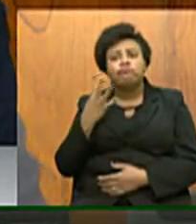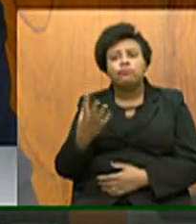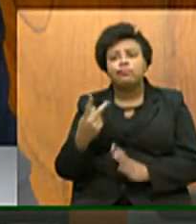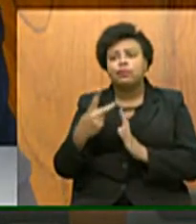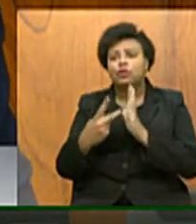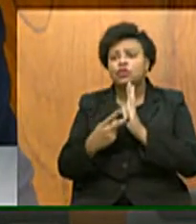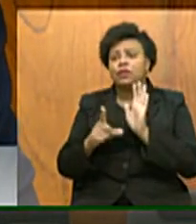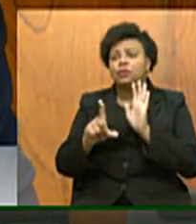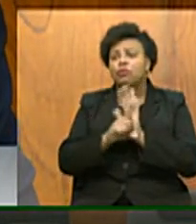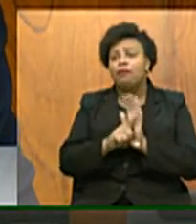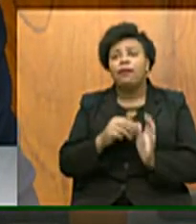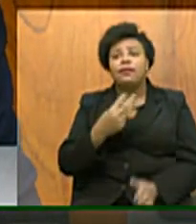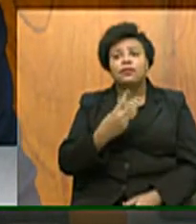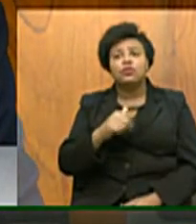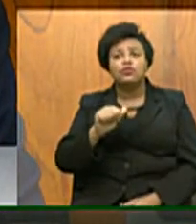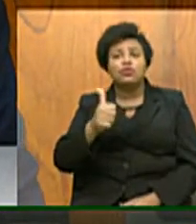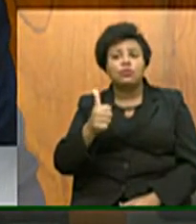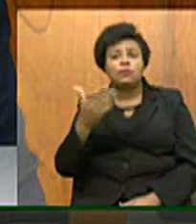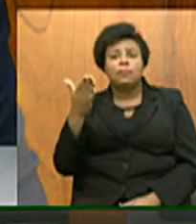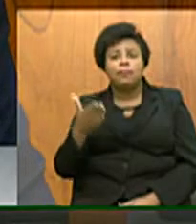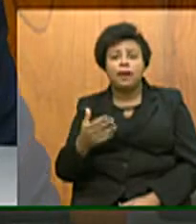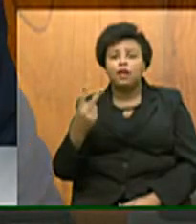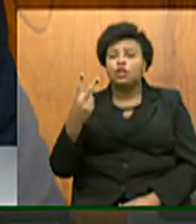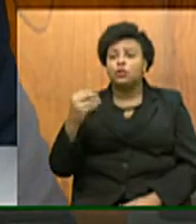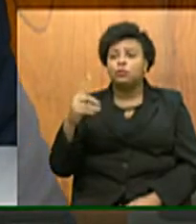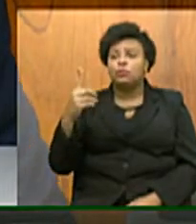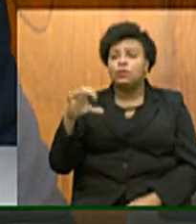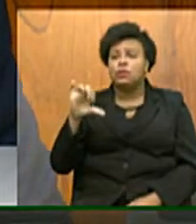de lei 311/2019.